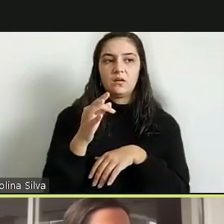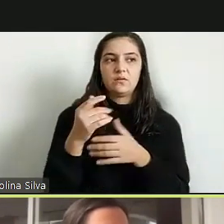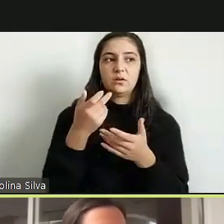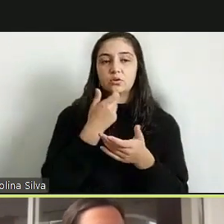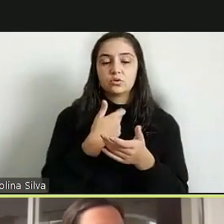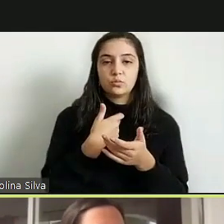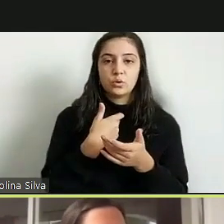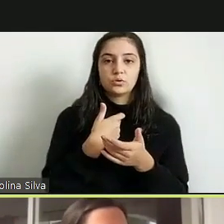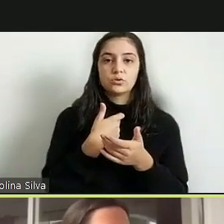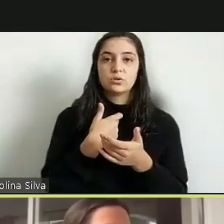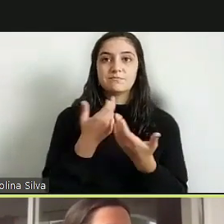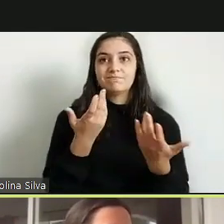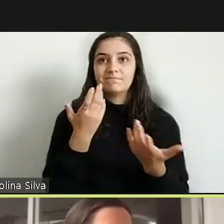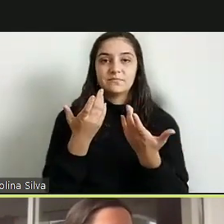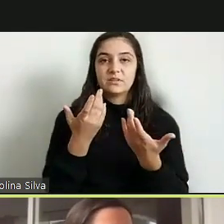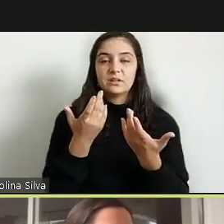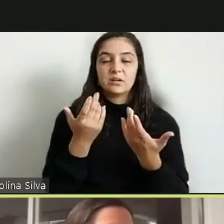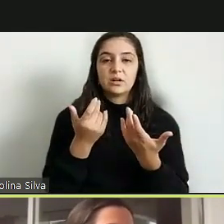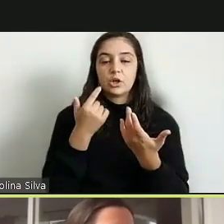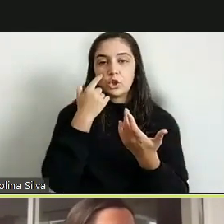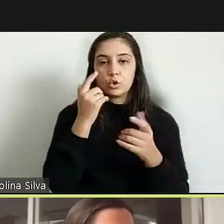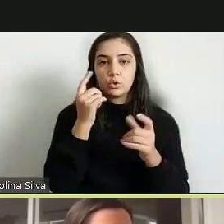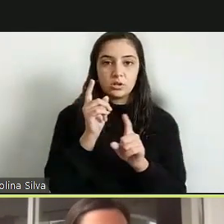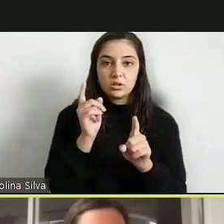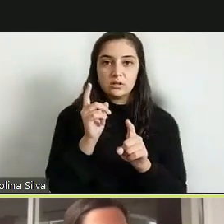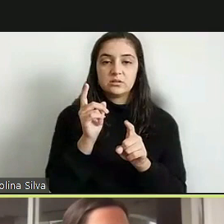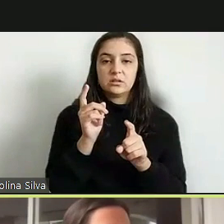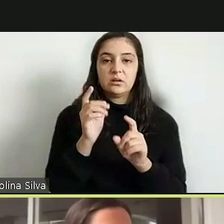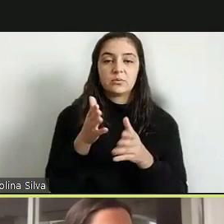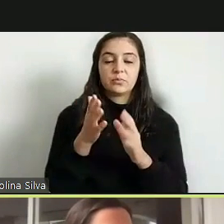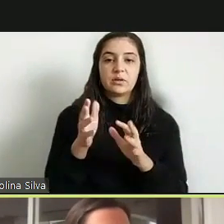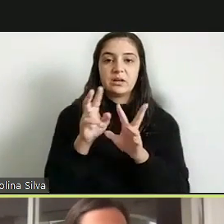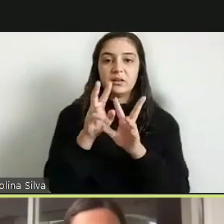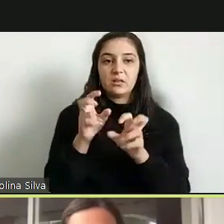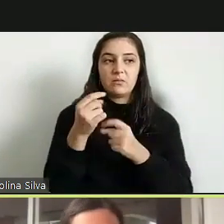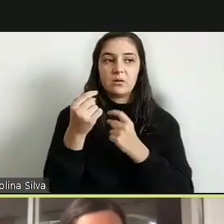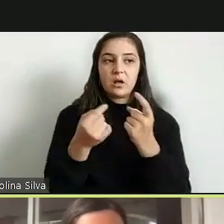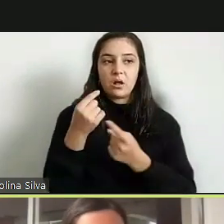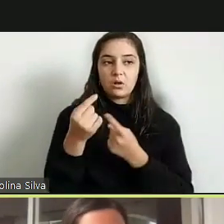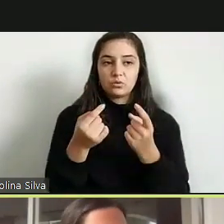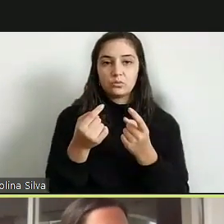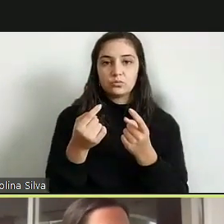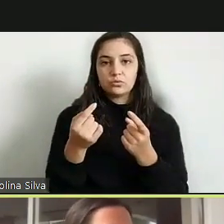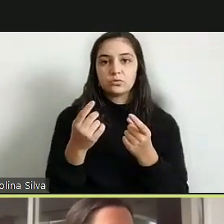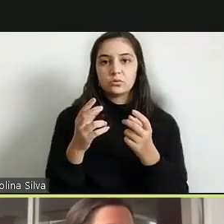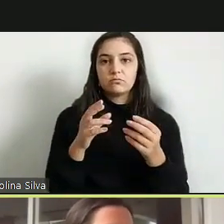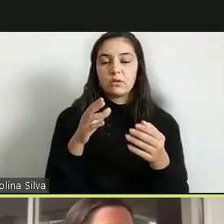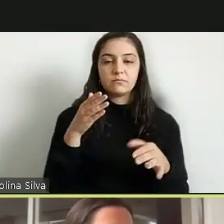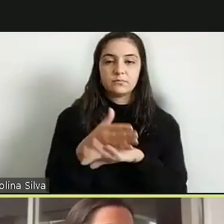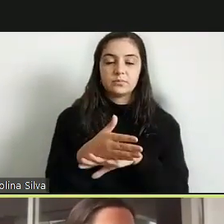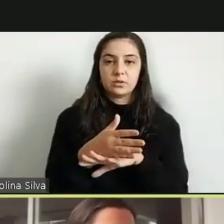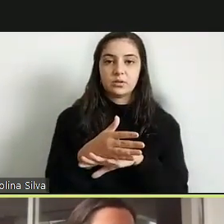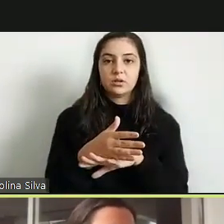a dizerem-me que não têm conhecimento, nem teriam que ter, sobre determinados assuntos que têm diretamente a ver com as suas